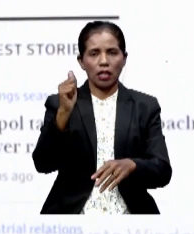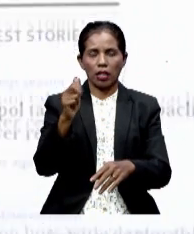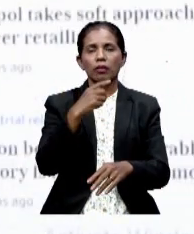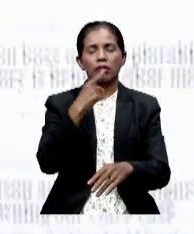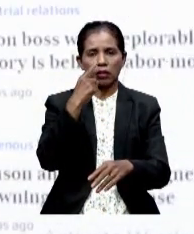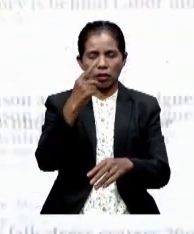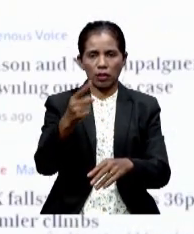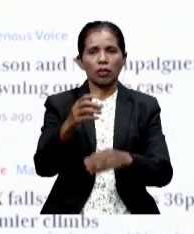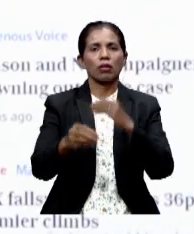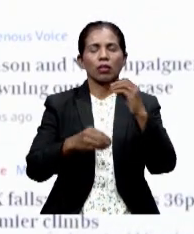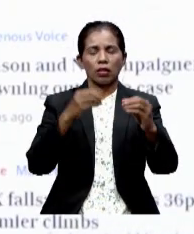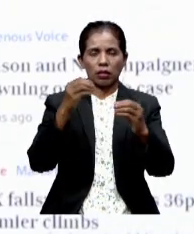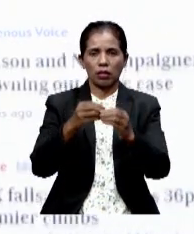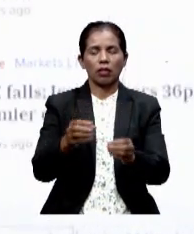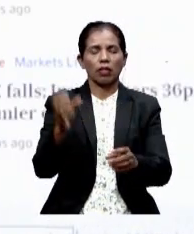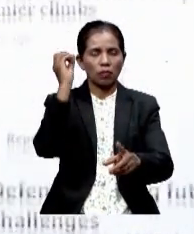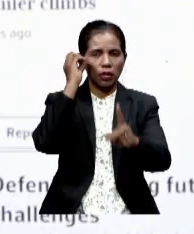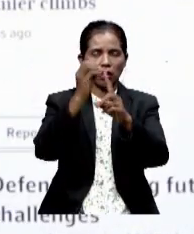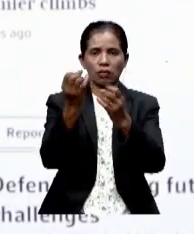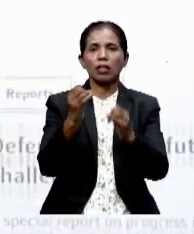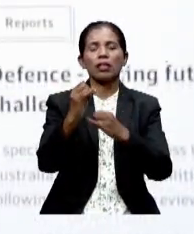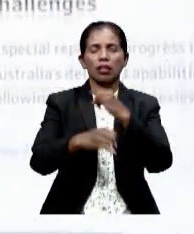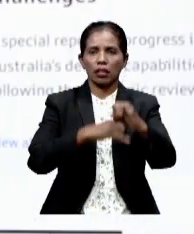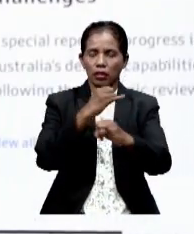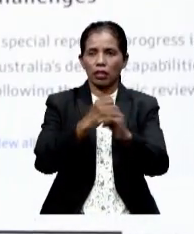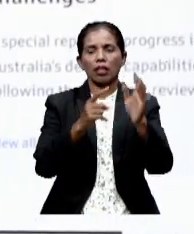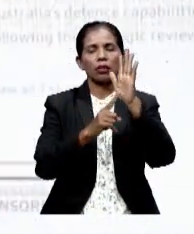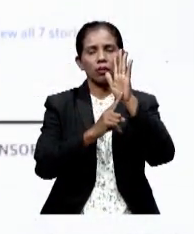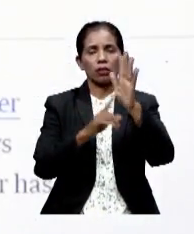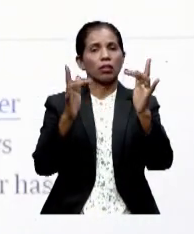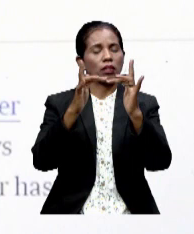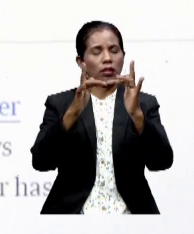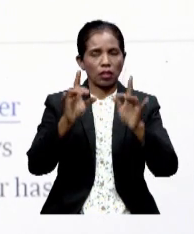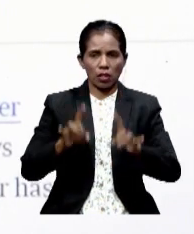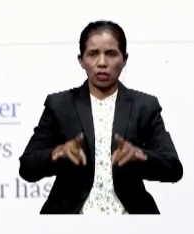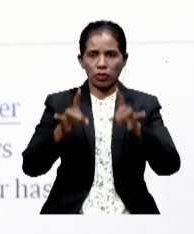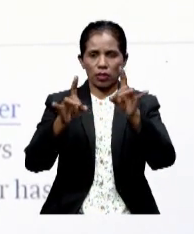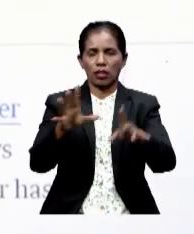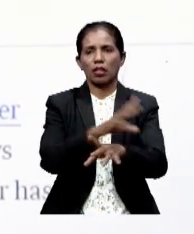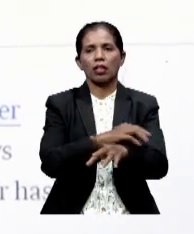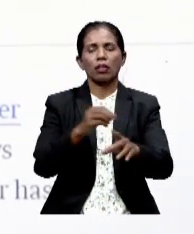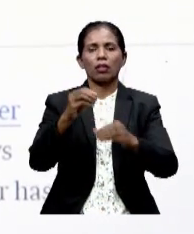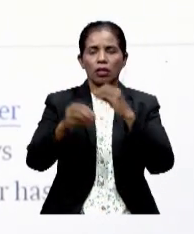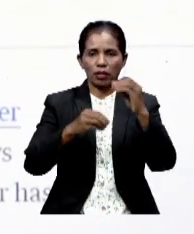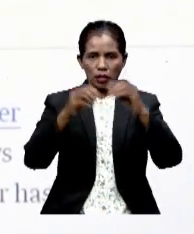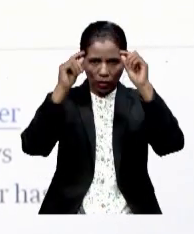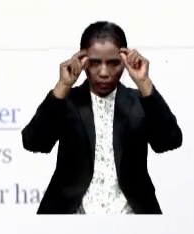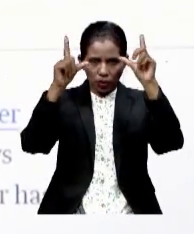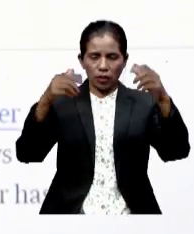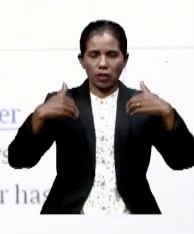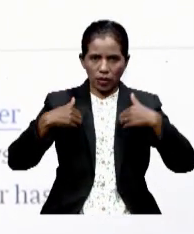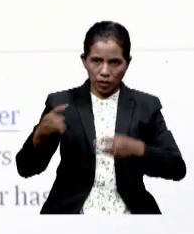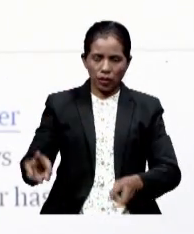é, relação à opinião internacional, na BFOSA e website Australian Financial Review, CATAC, Timor-Leste e a ONA